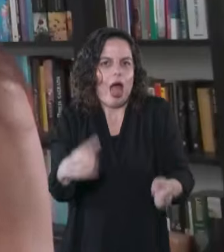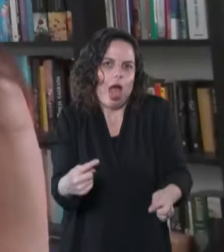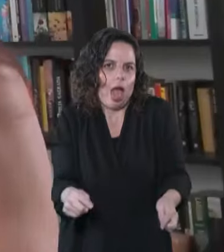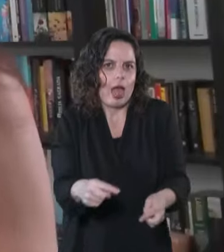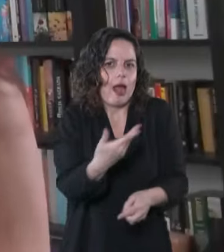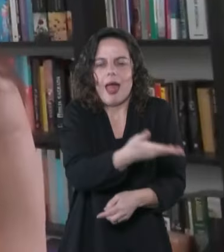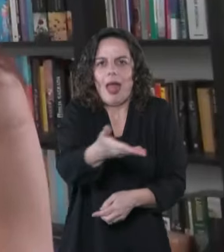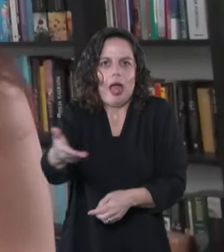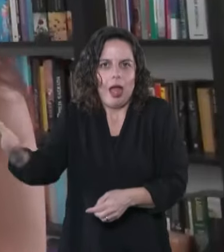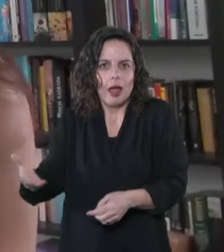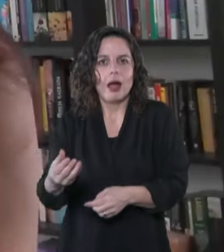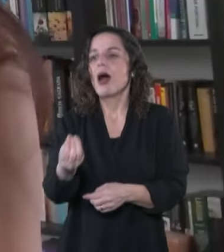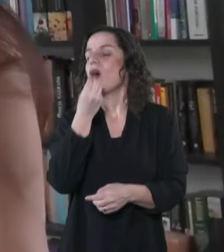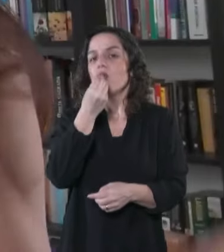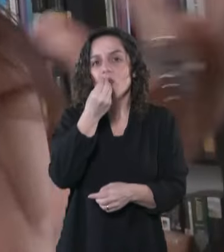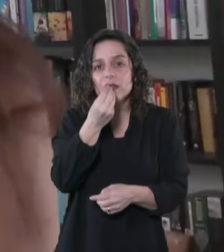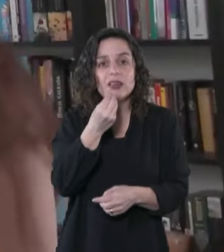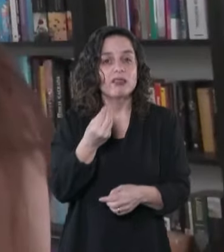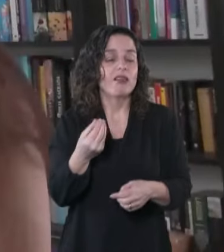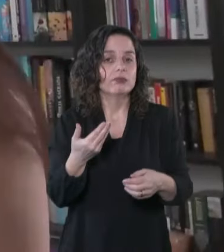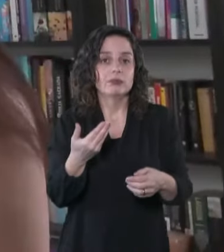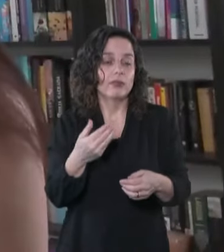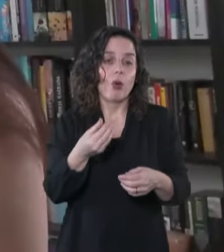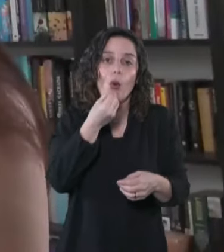comem, muitas das suas refeições são fast food.